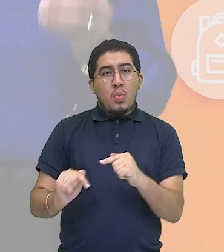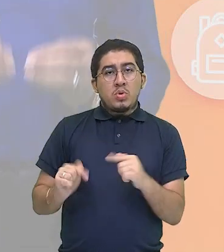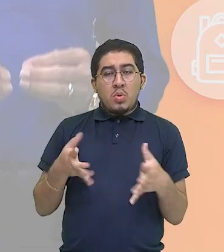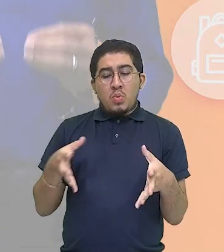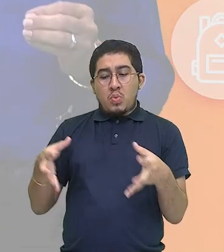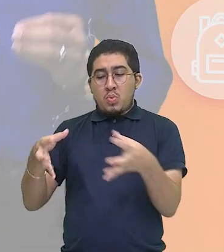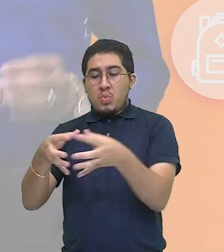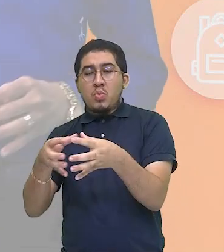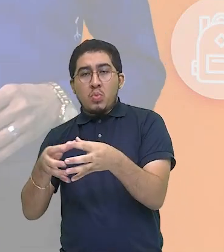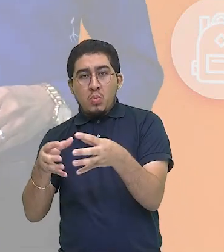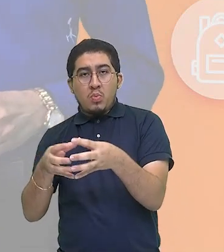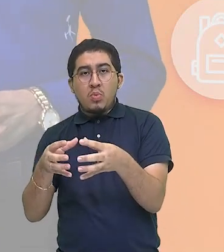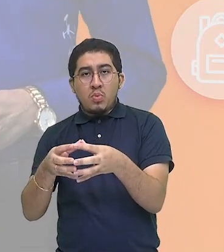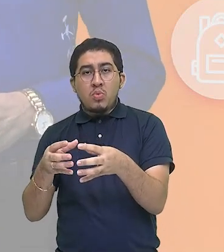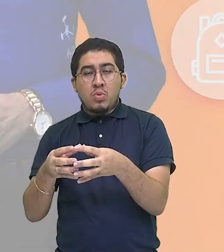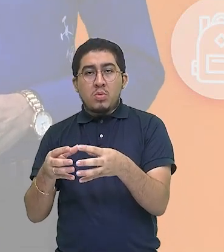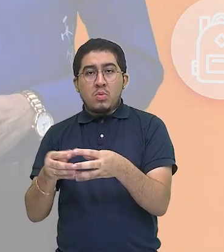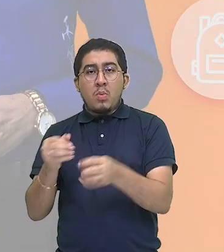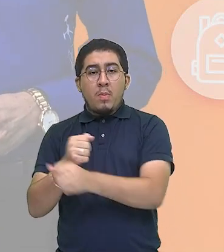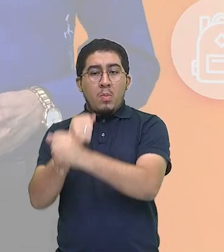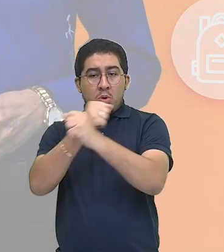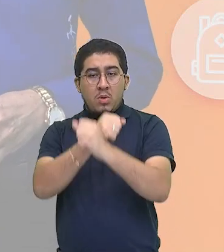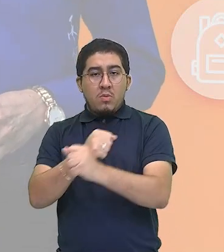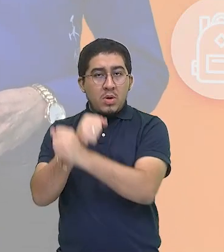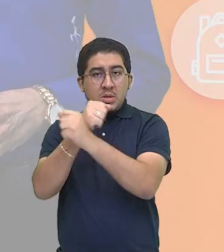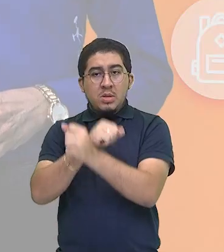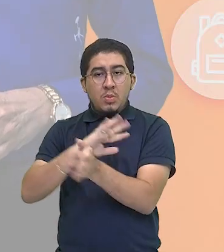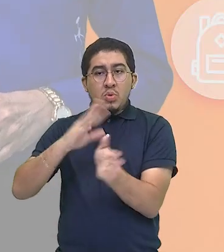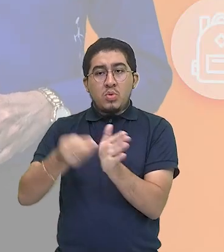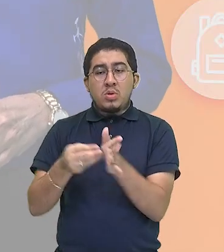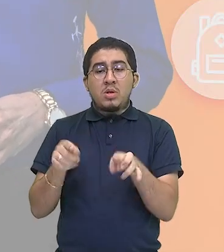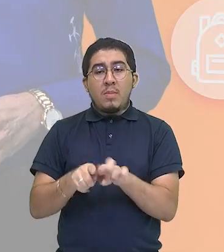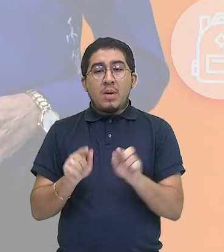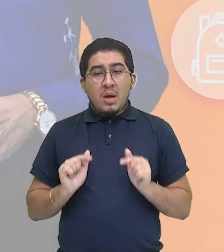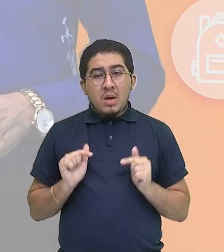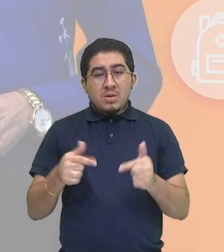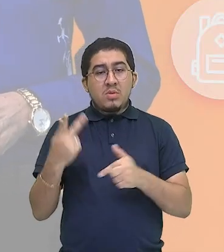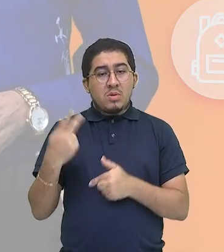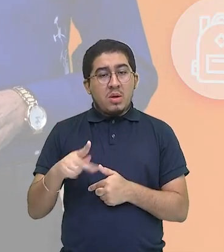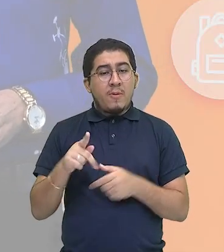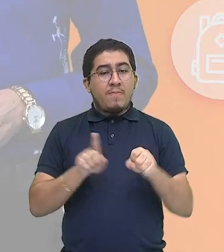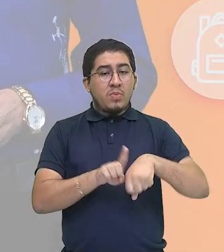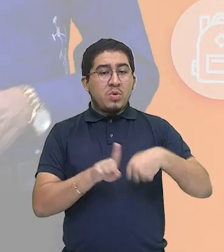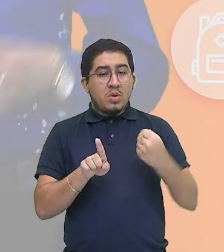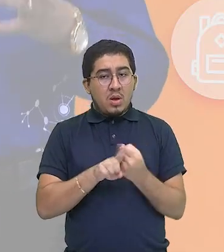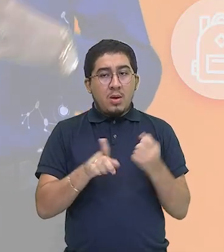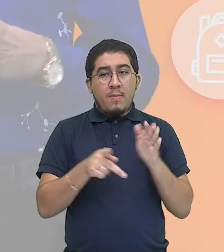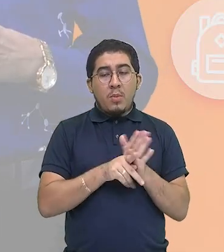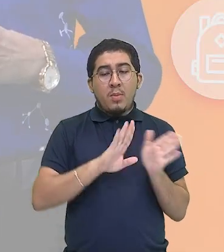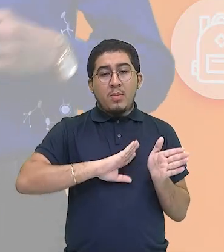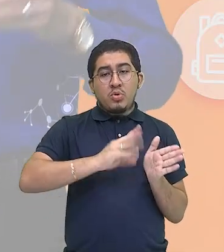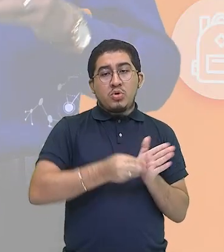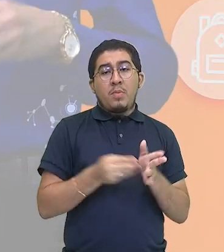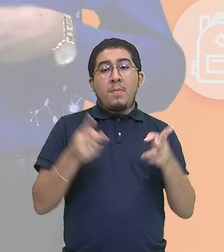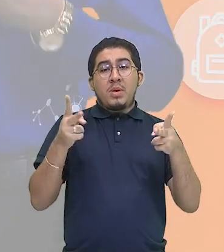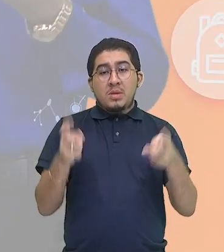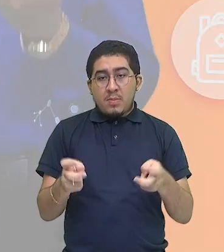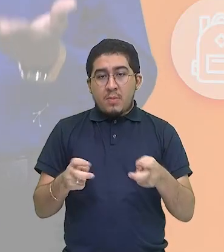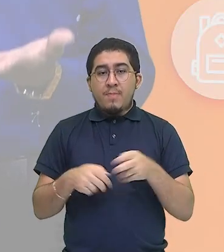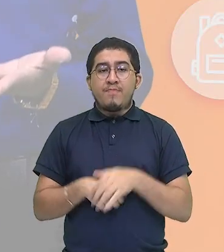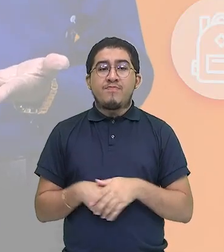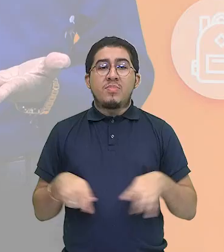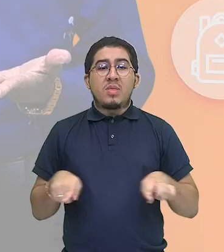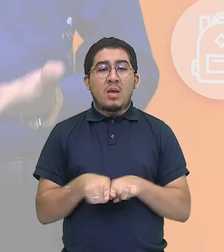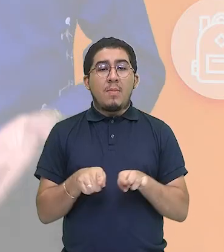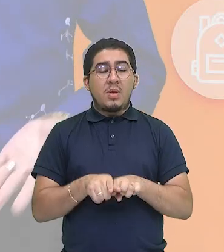movimentos pró-Amazônia e a inserção de suas ações na sociedade amazônica. Vejam que há também